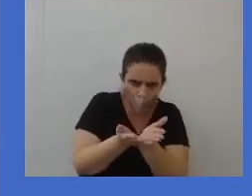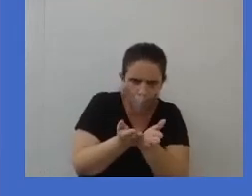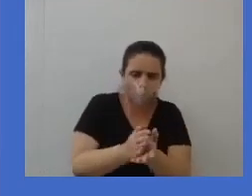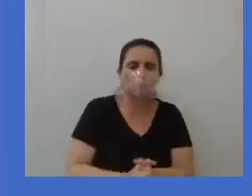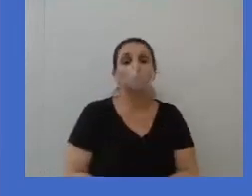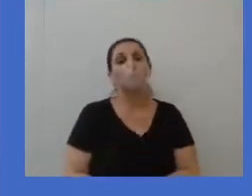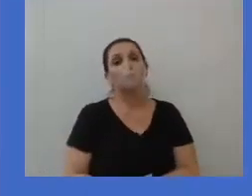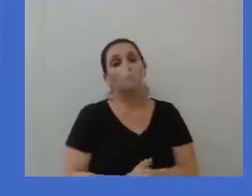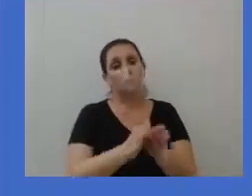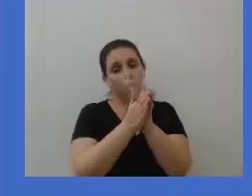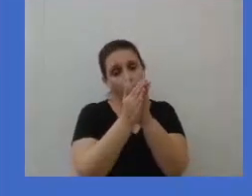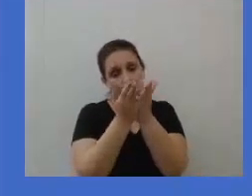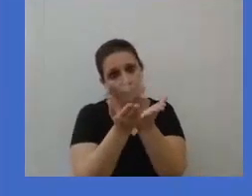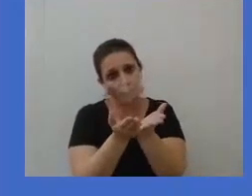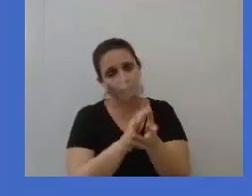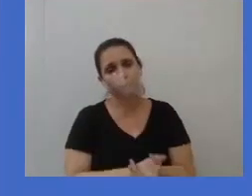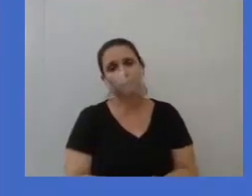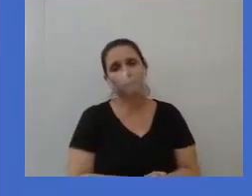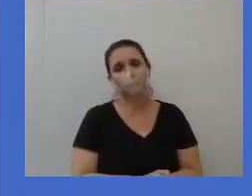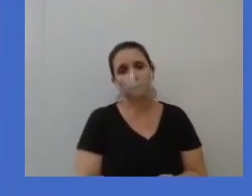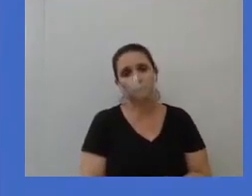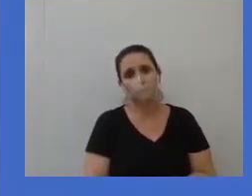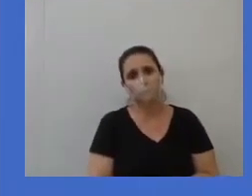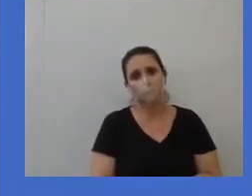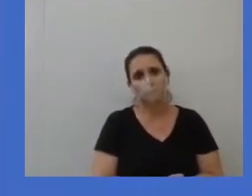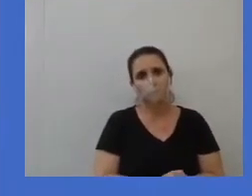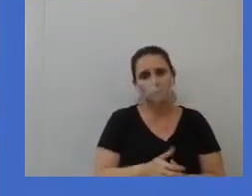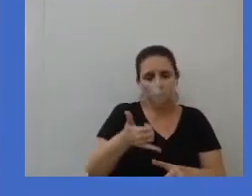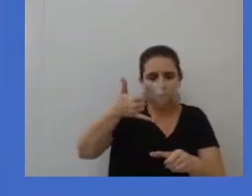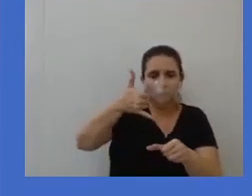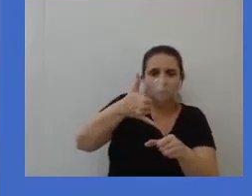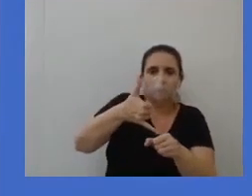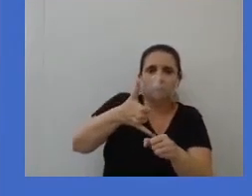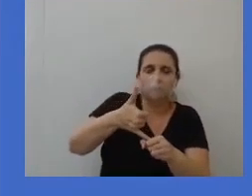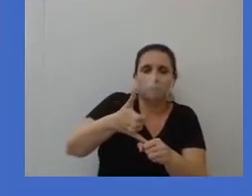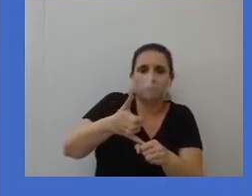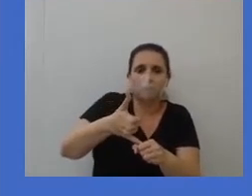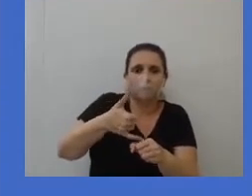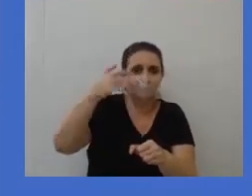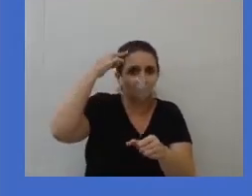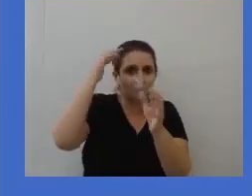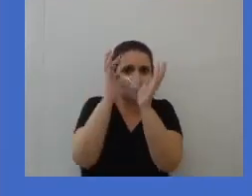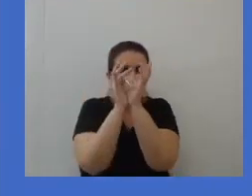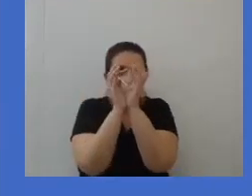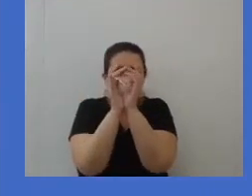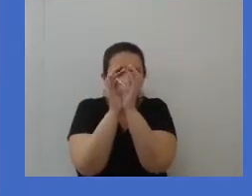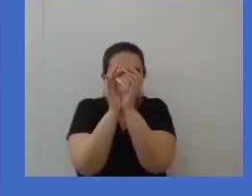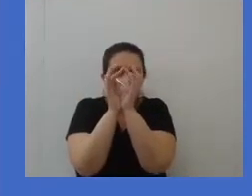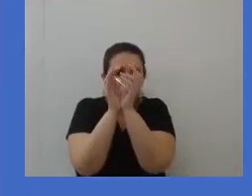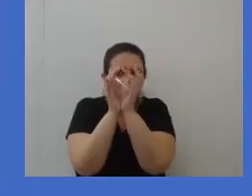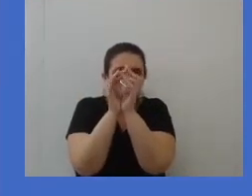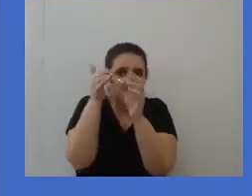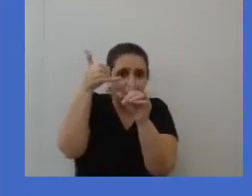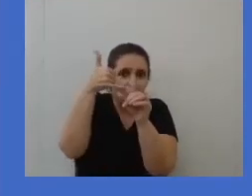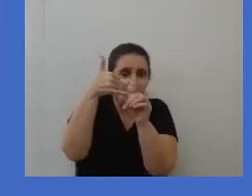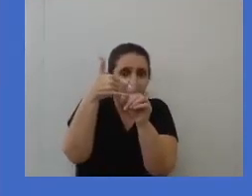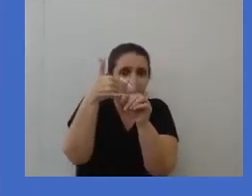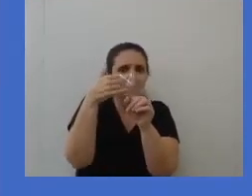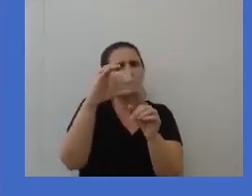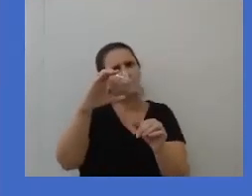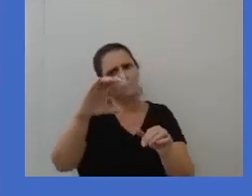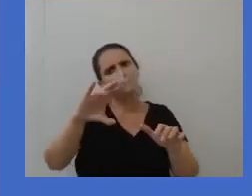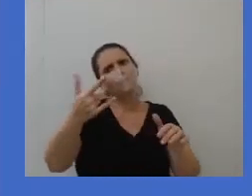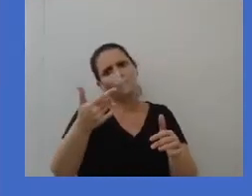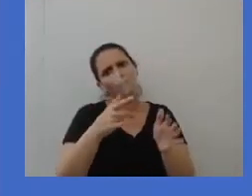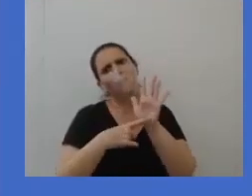aí. Está saindo de um livro o combustível que vai alimentar o cérebro. Gente, é claro que a letra